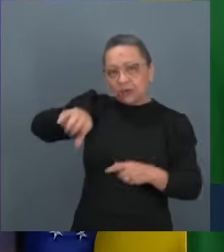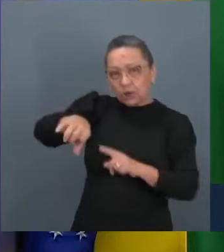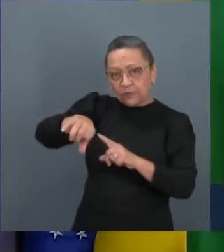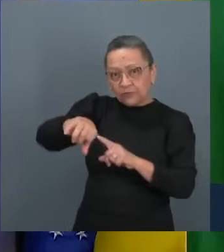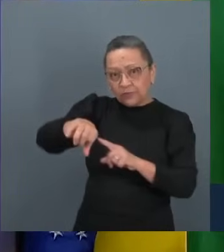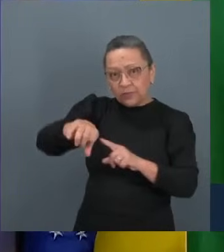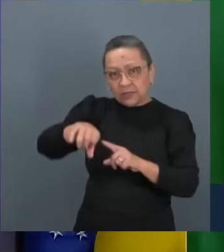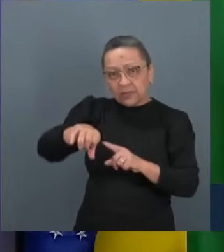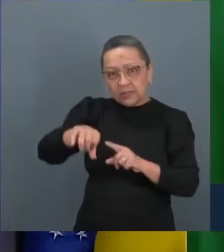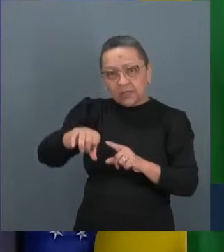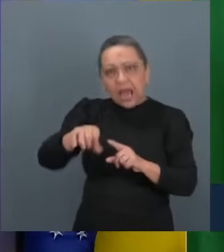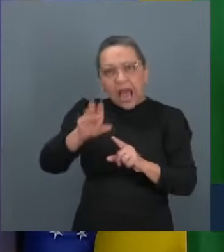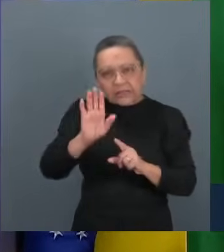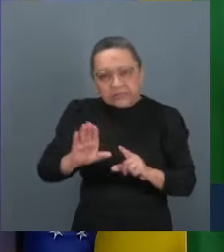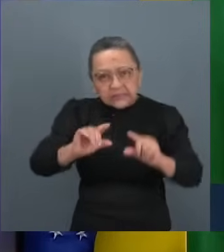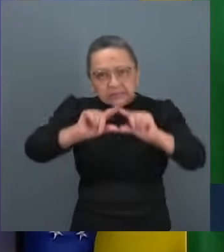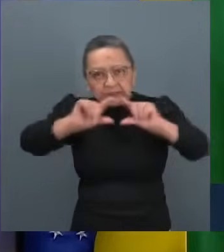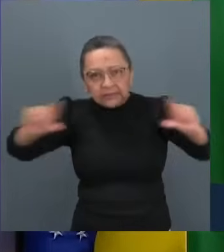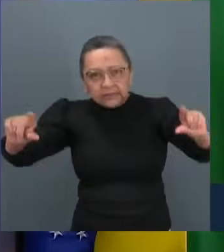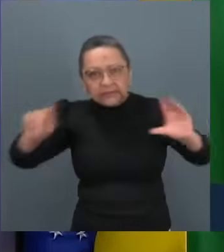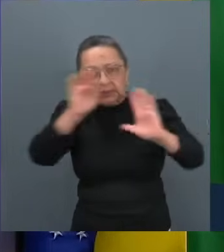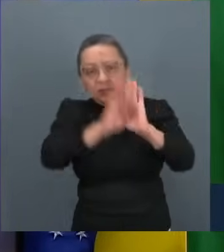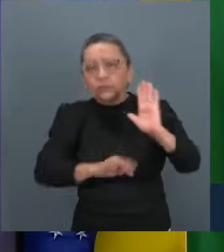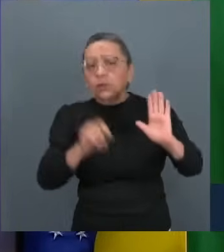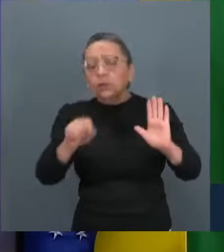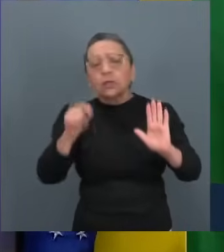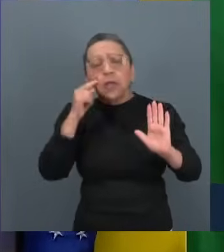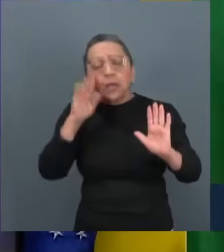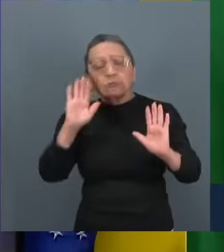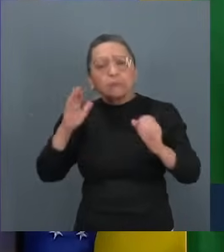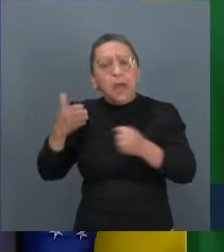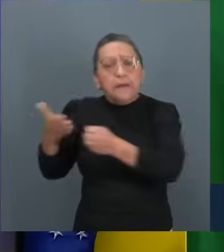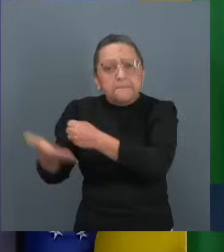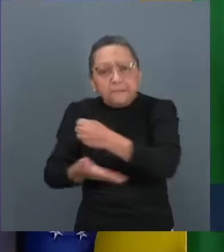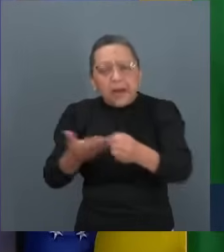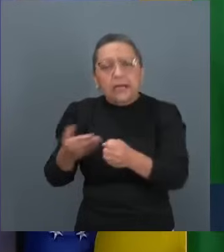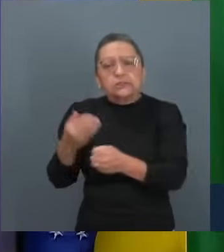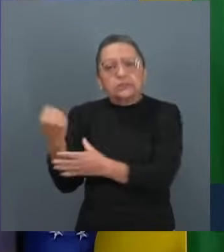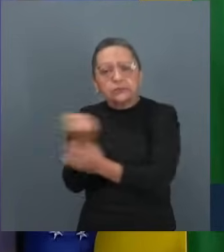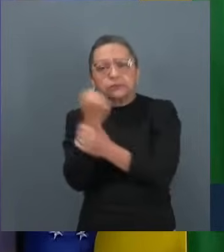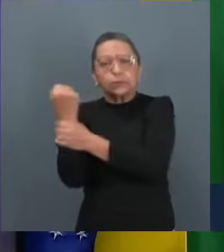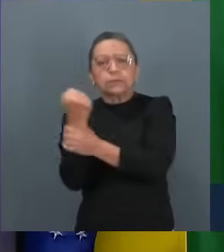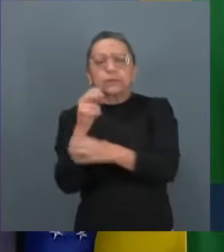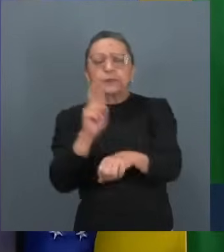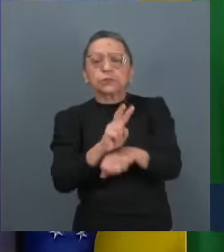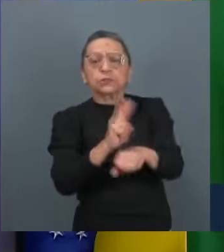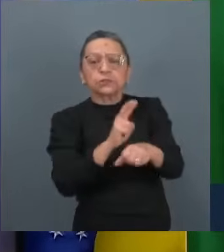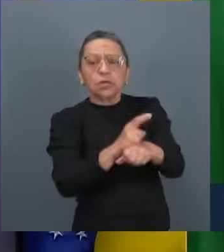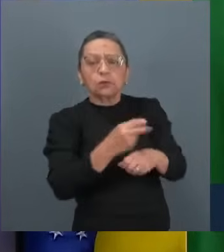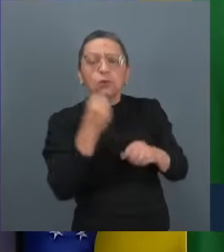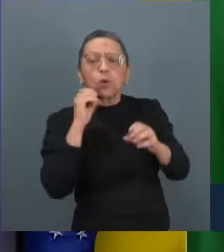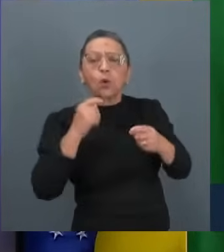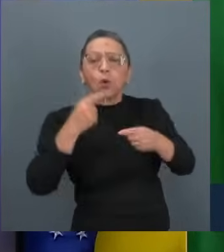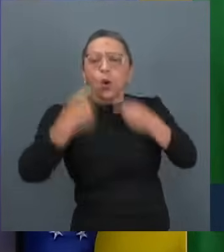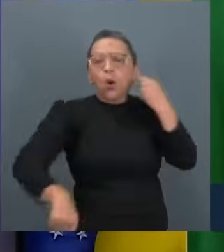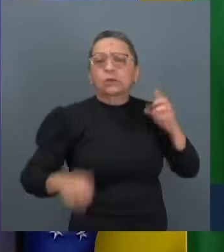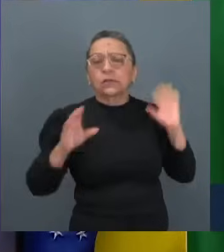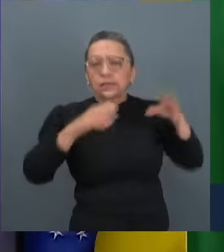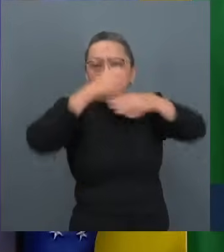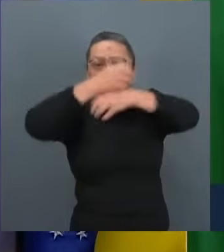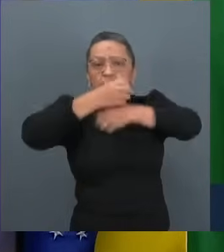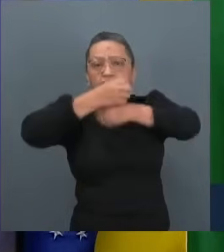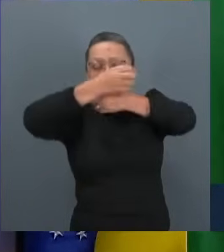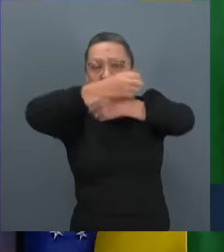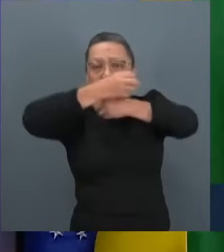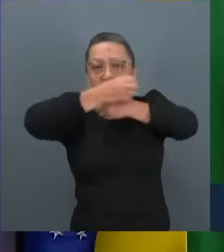redigido, é a base de proteção contra a censura, ao estabelecer que uma plataforma só pode sofrer sanções